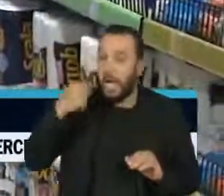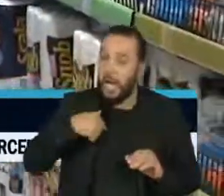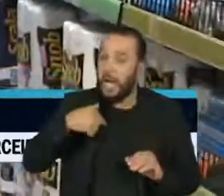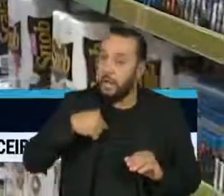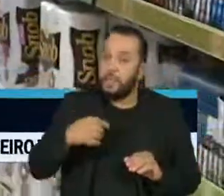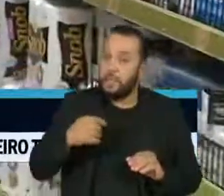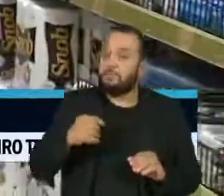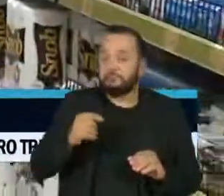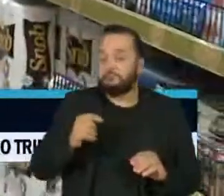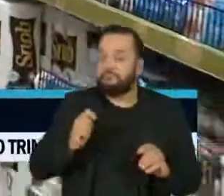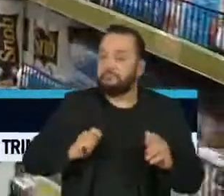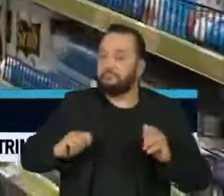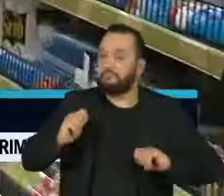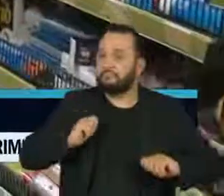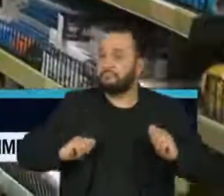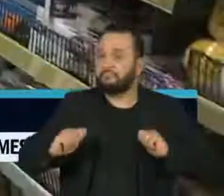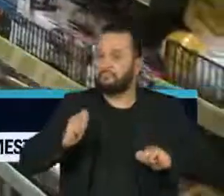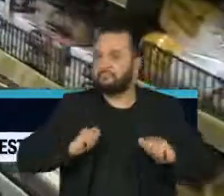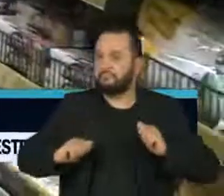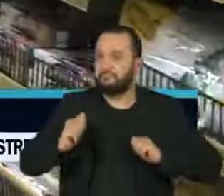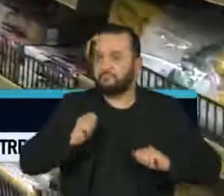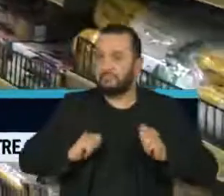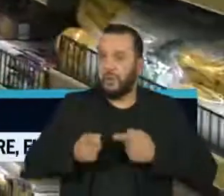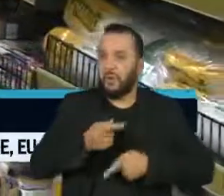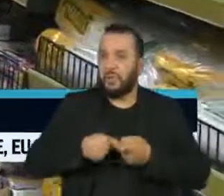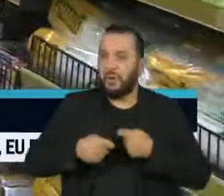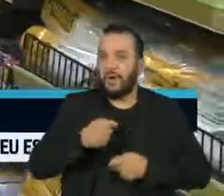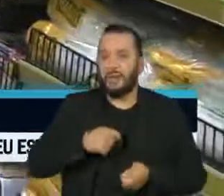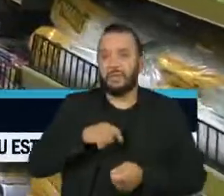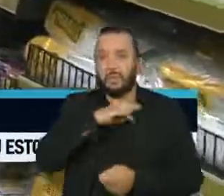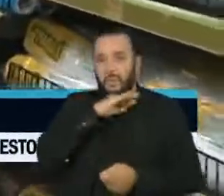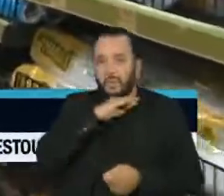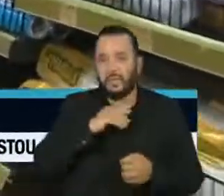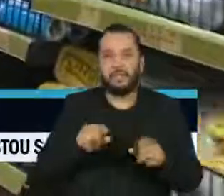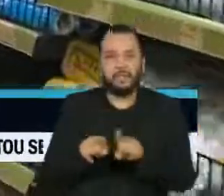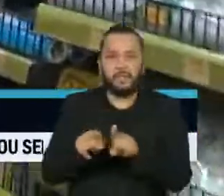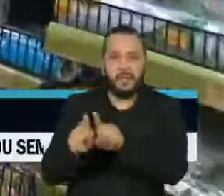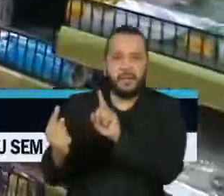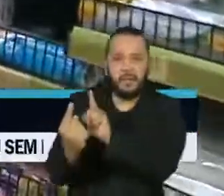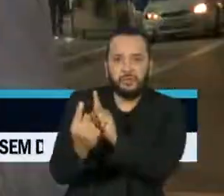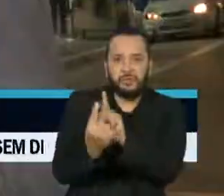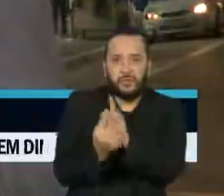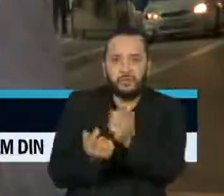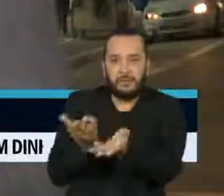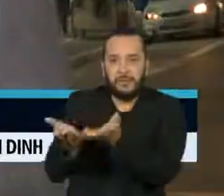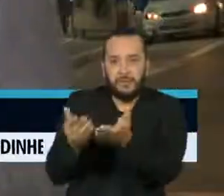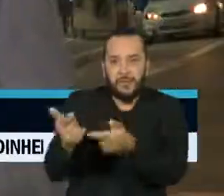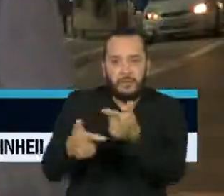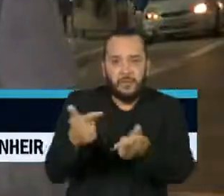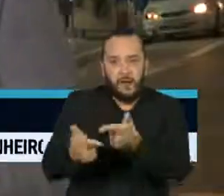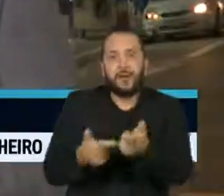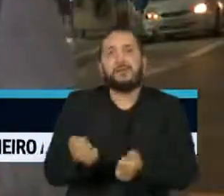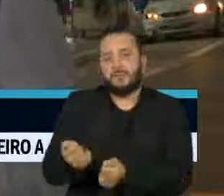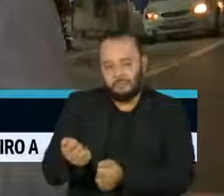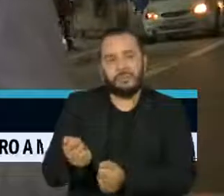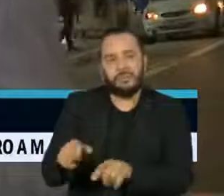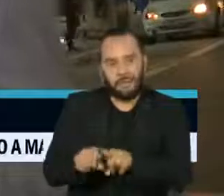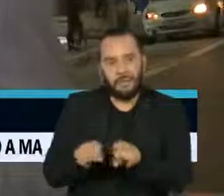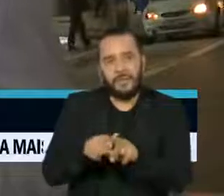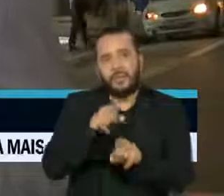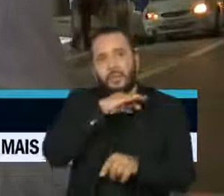certa frustração com o desempenho tanto do comércio como do setor de serviços nesses próximos meses. A maioria das